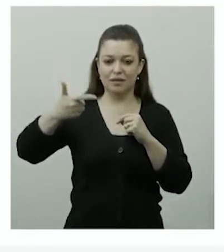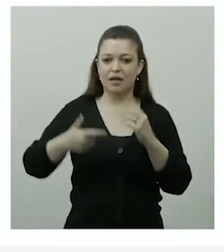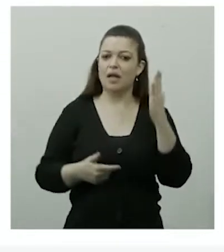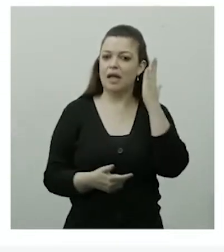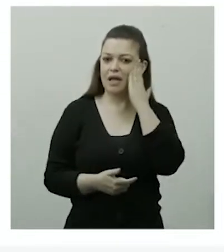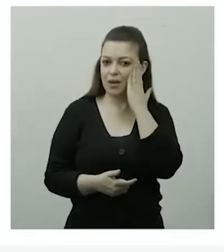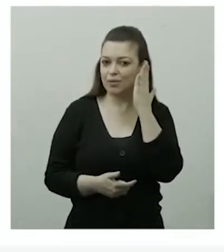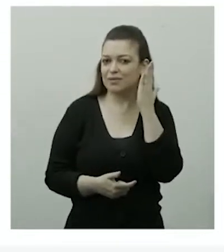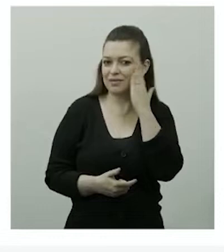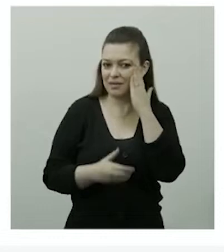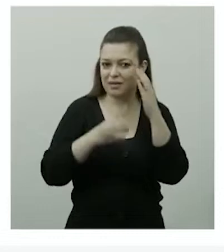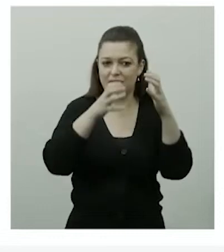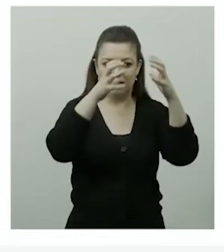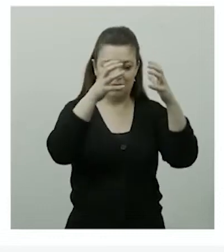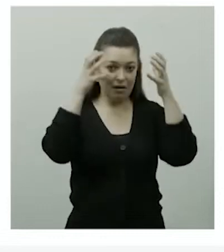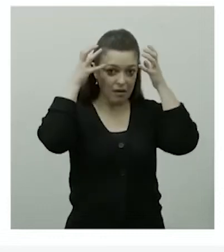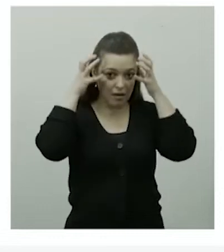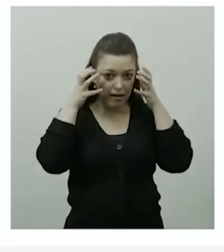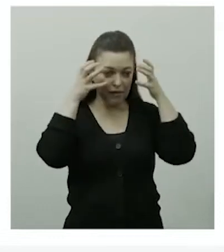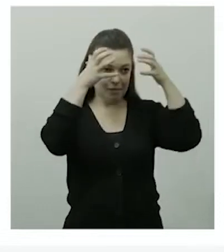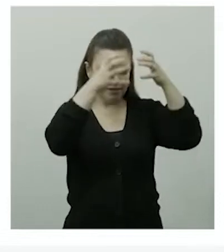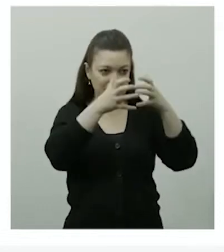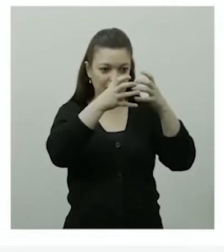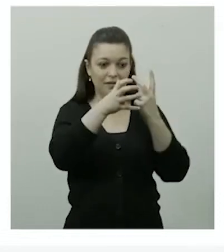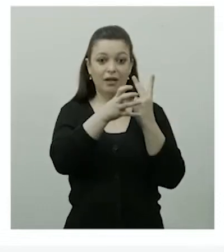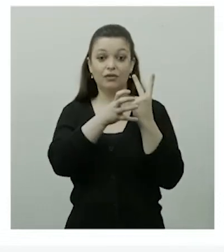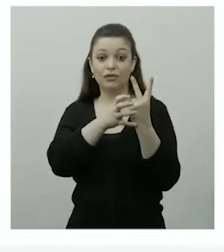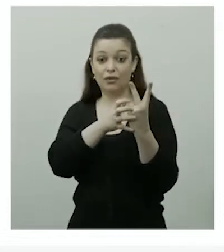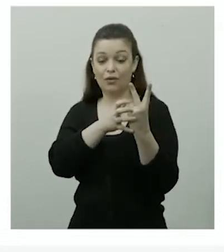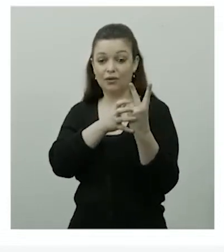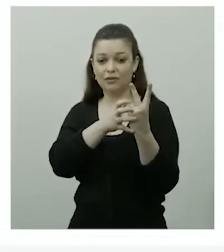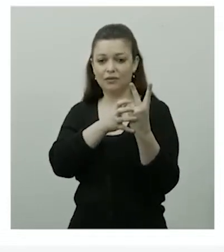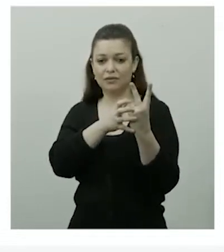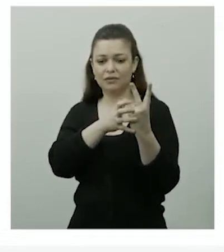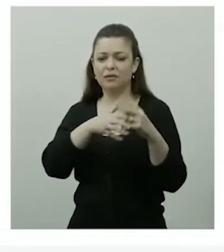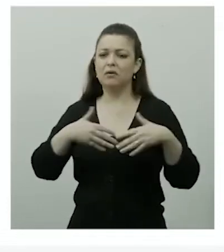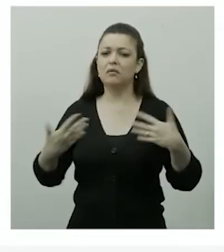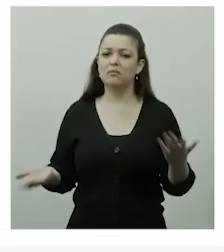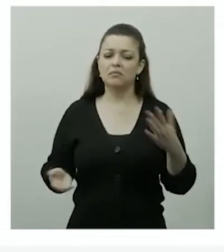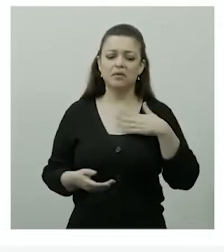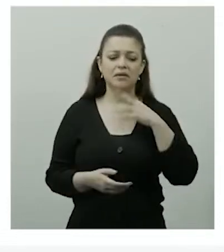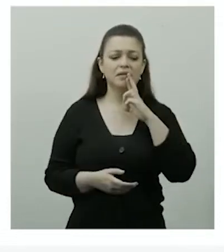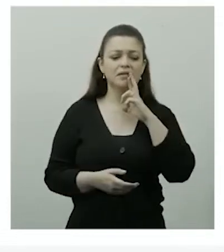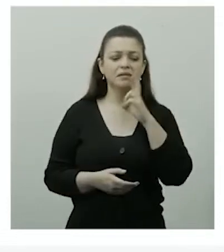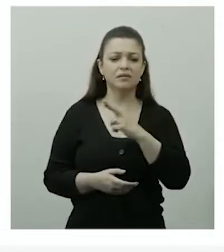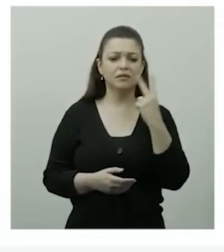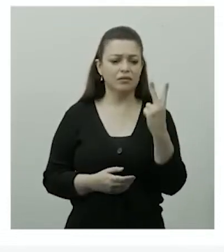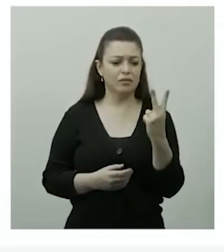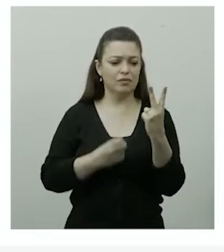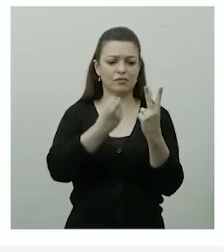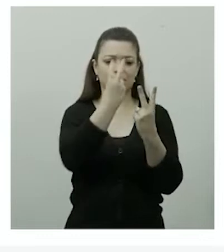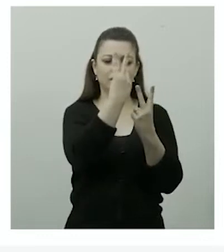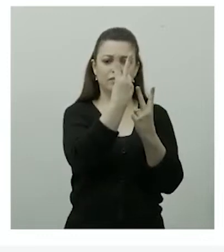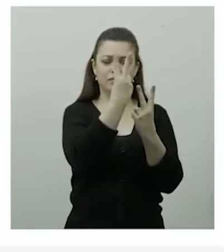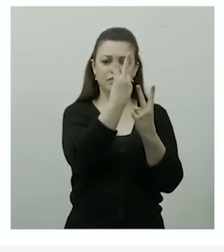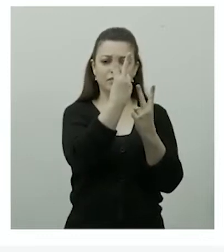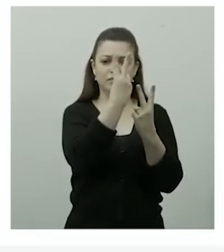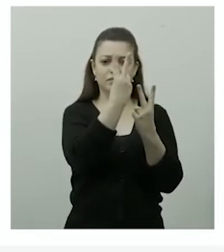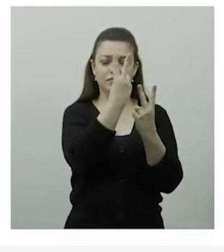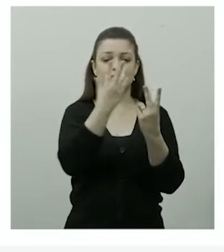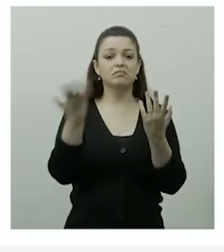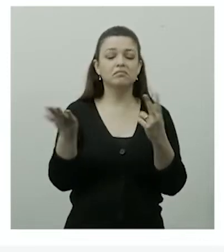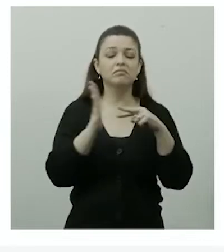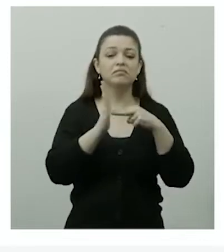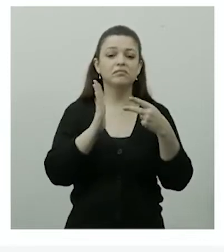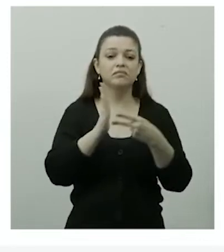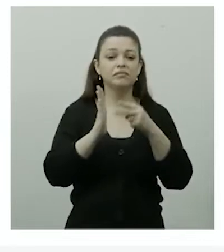esse capacete vale 2, qual será o resultado lá de 2 ao quadrado, ou 2 elevado